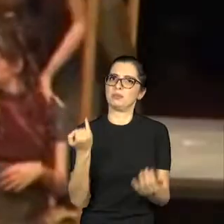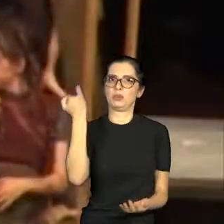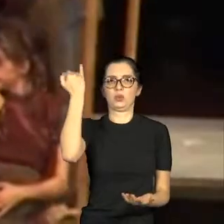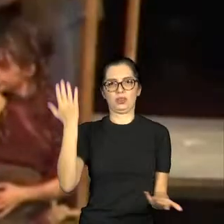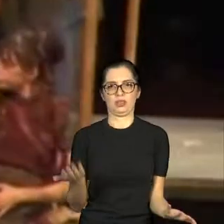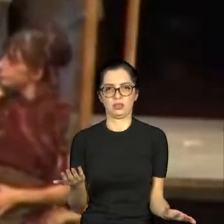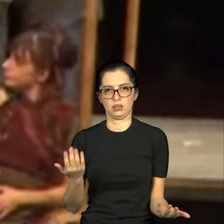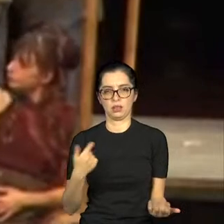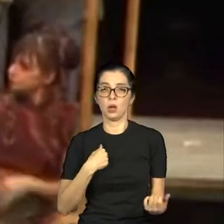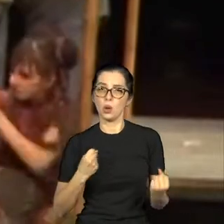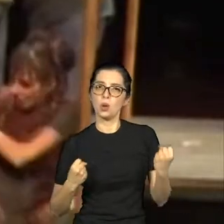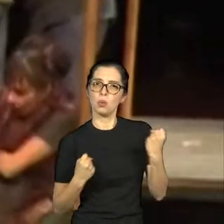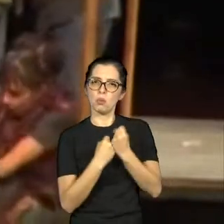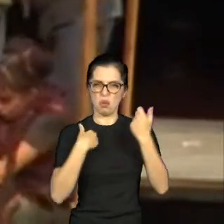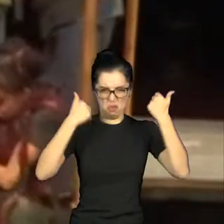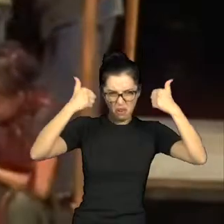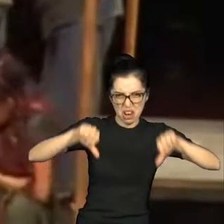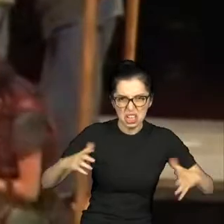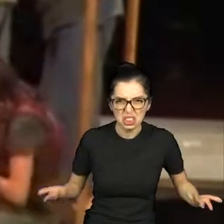ofereço mais uma vez